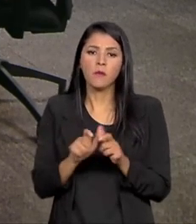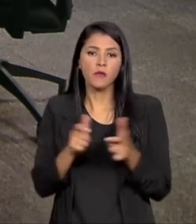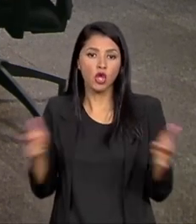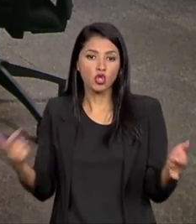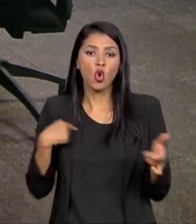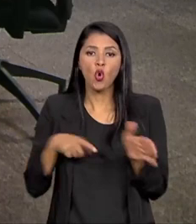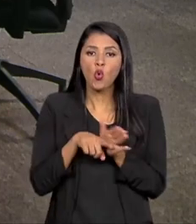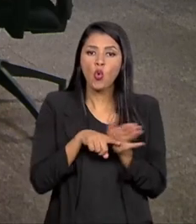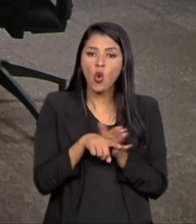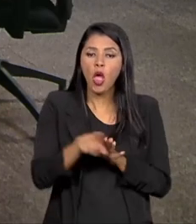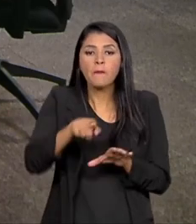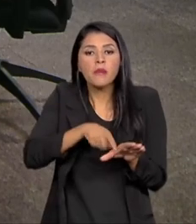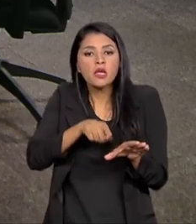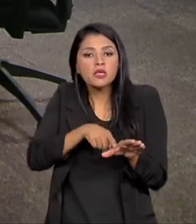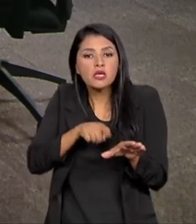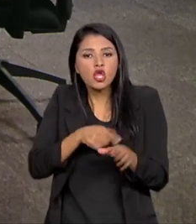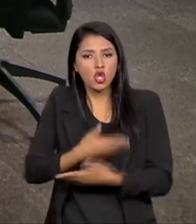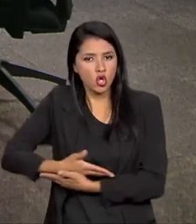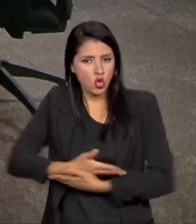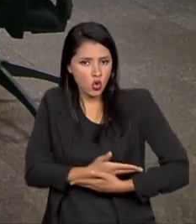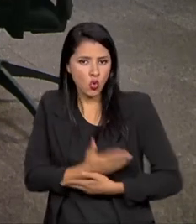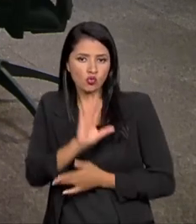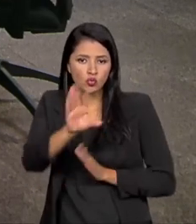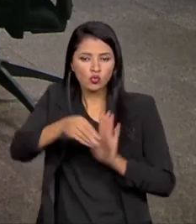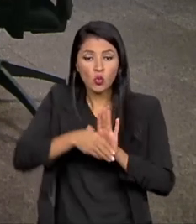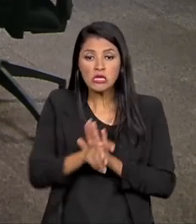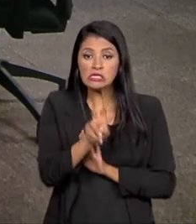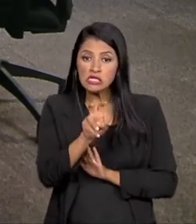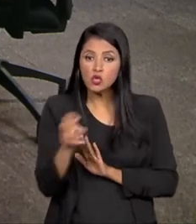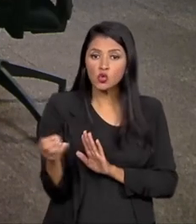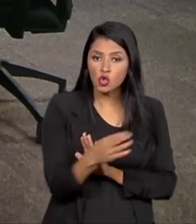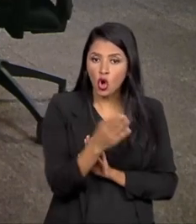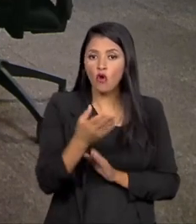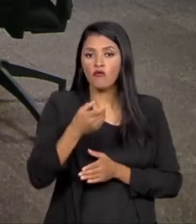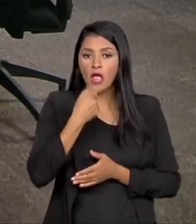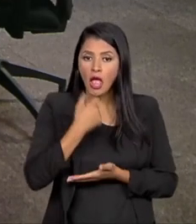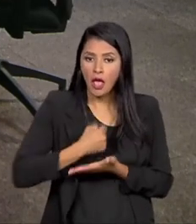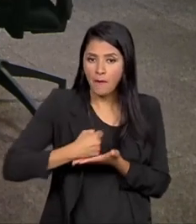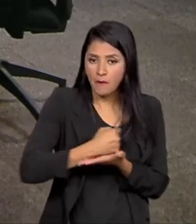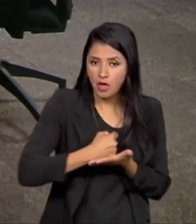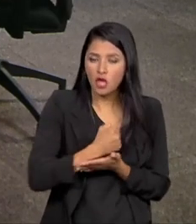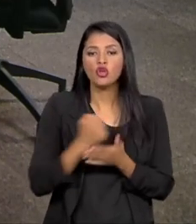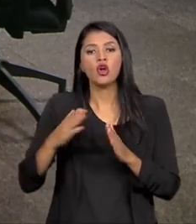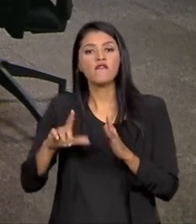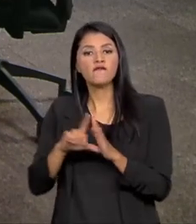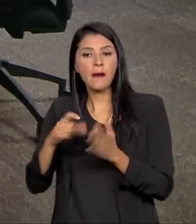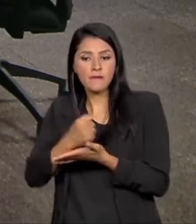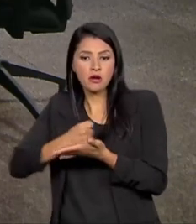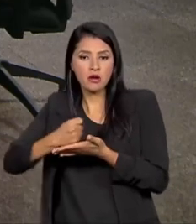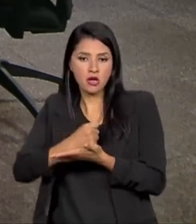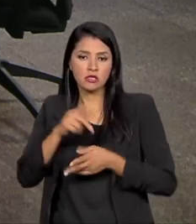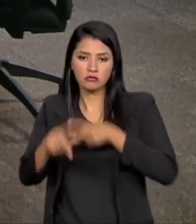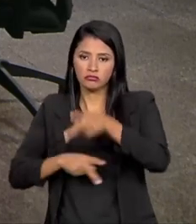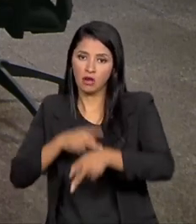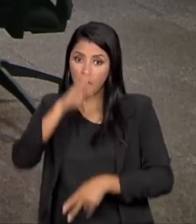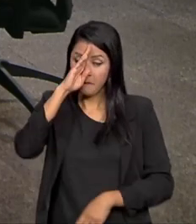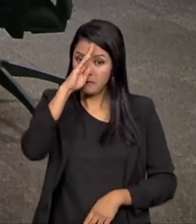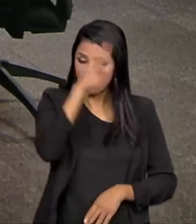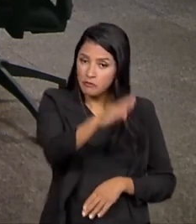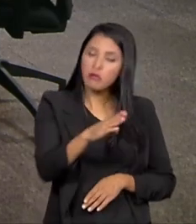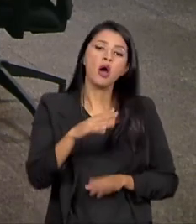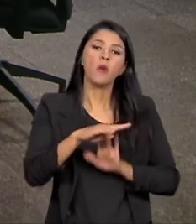pezinho e acrescentou cinco novos medicamentos ao Farmácia Popular principal programa de